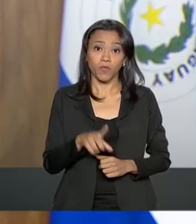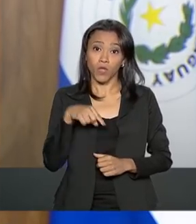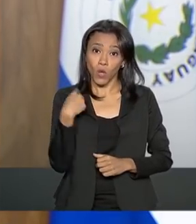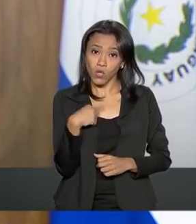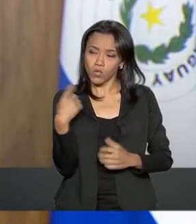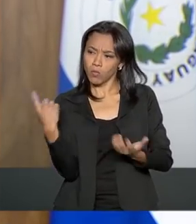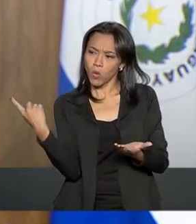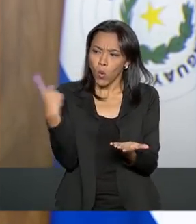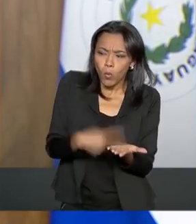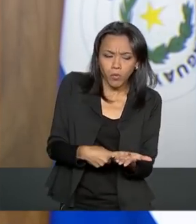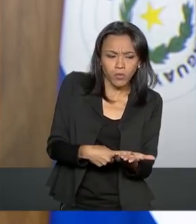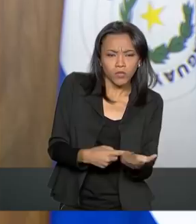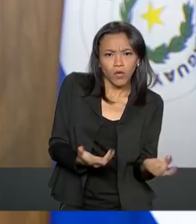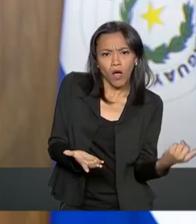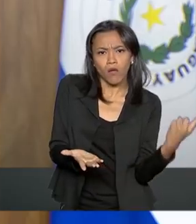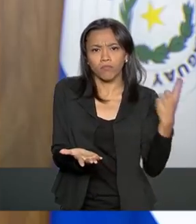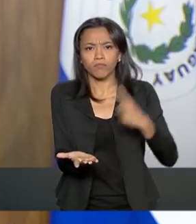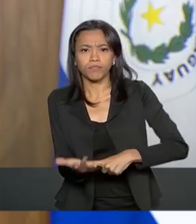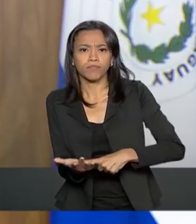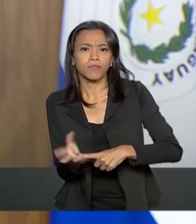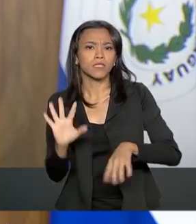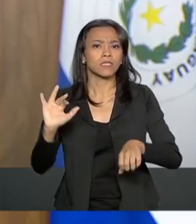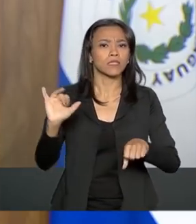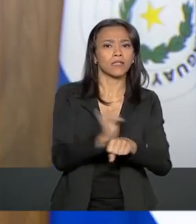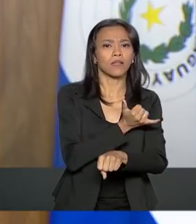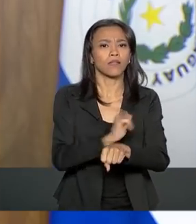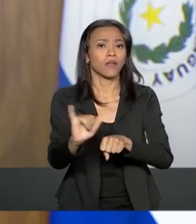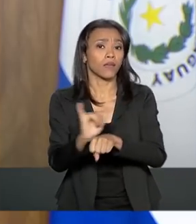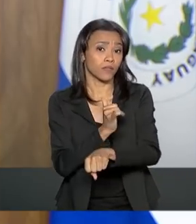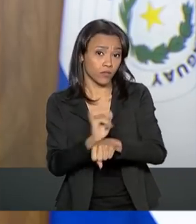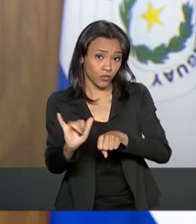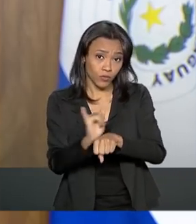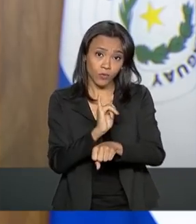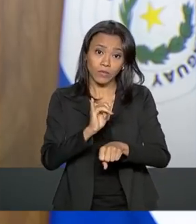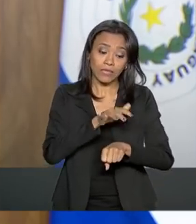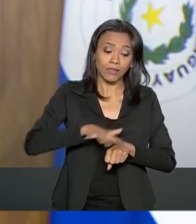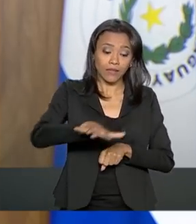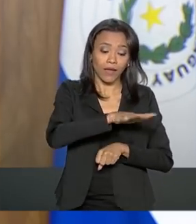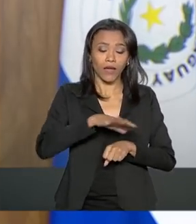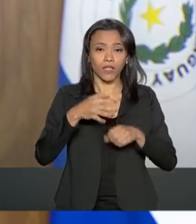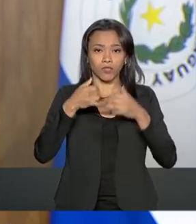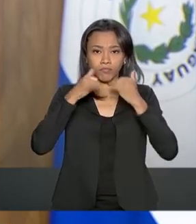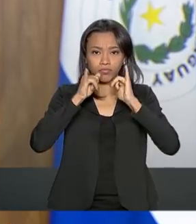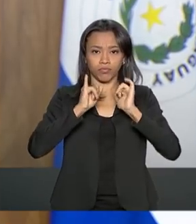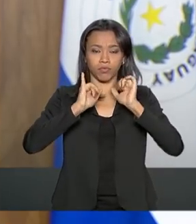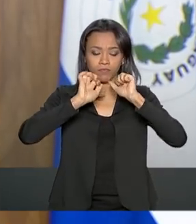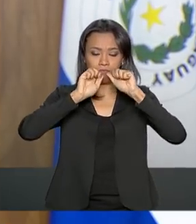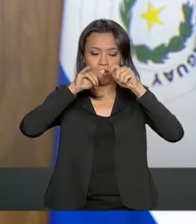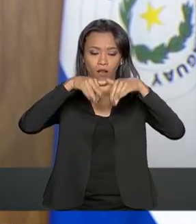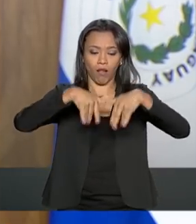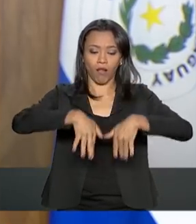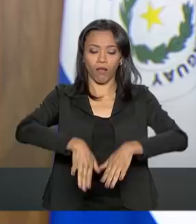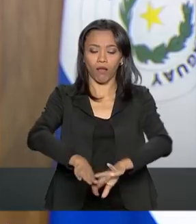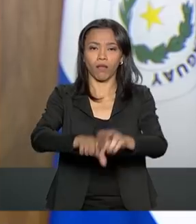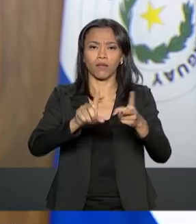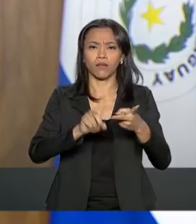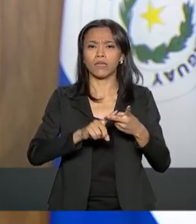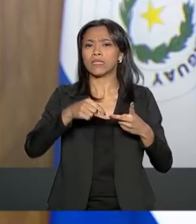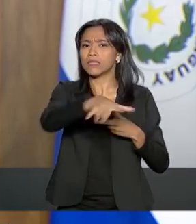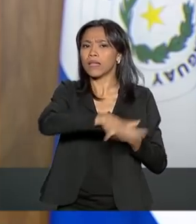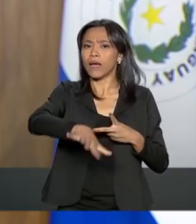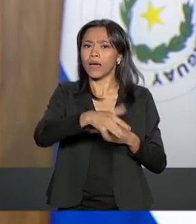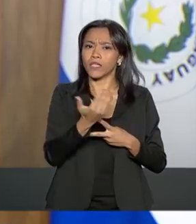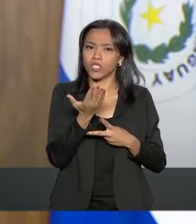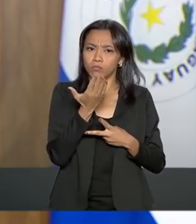aliados estratégicos com a geração de energia, na produção de alimentos,